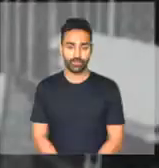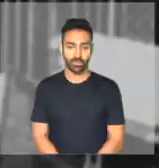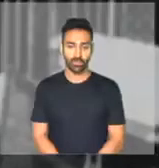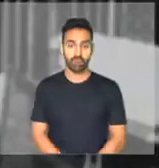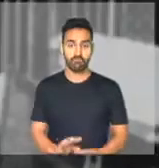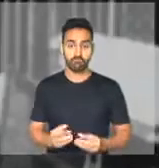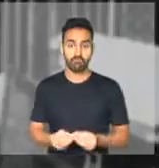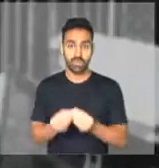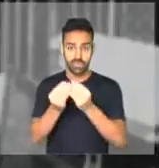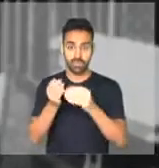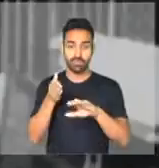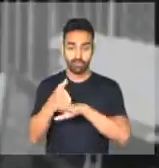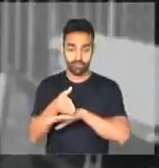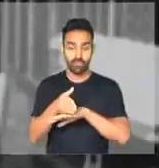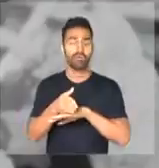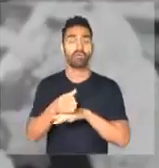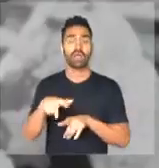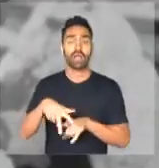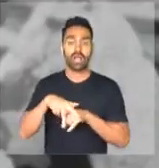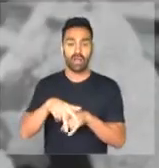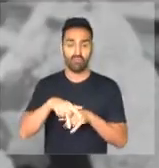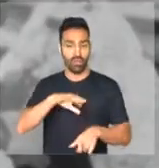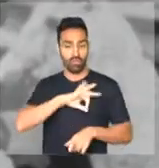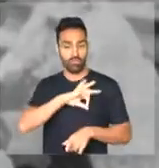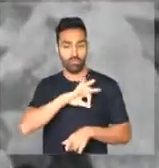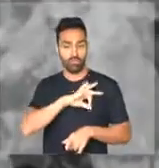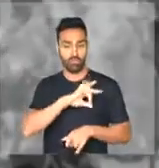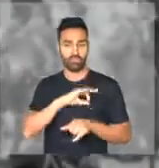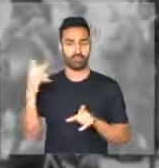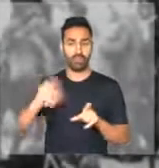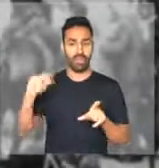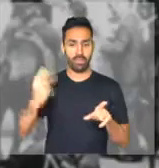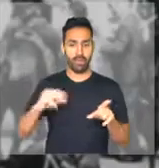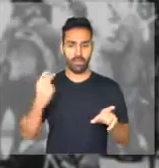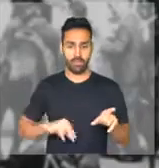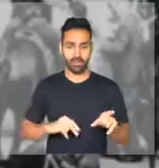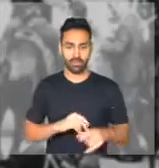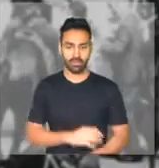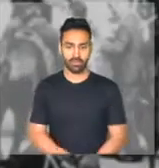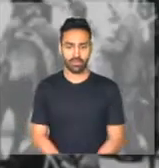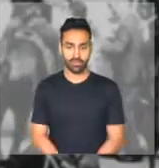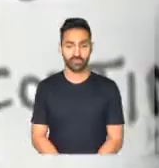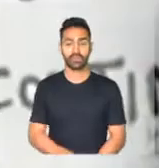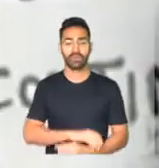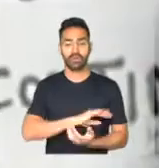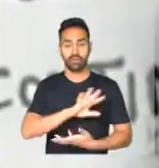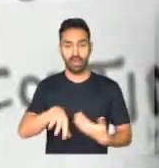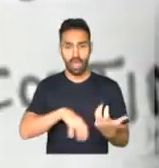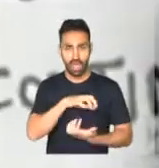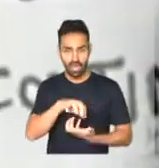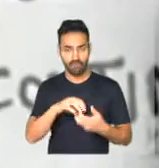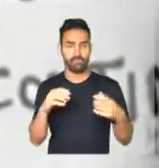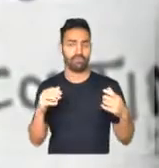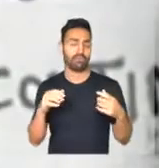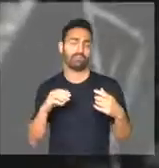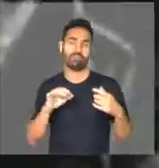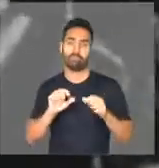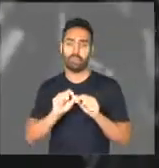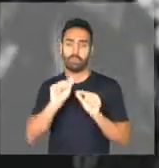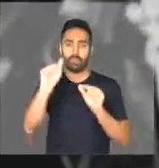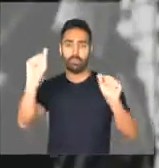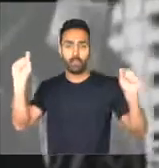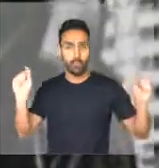foram atacados pela cavalaria da polícia na saída da igreja. Greves de trabalhadores se espalharam pelo